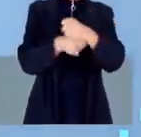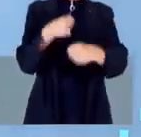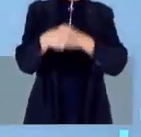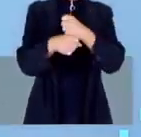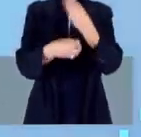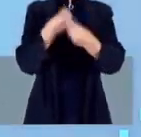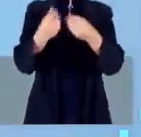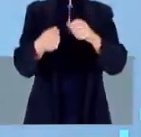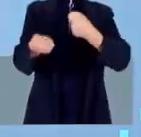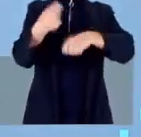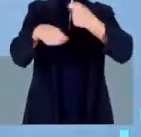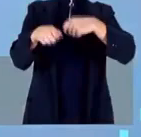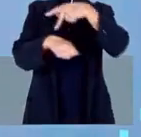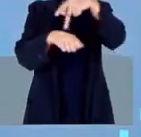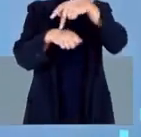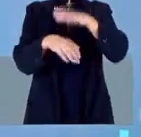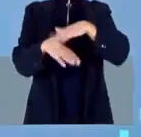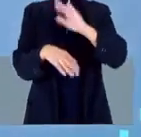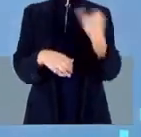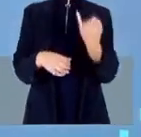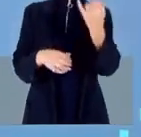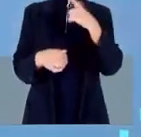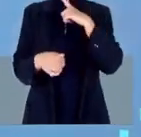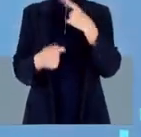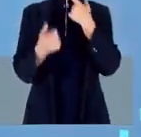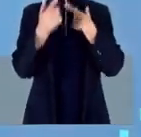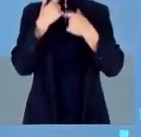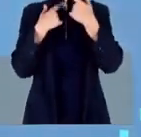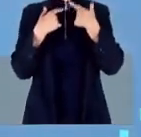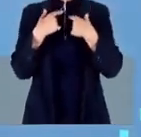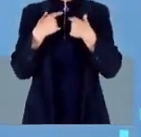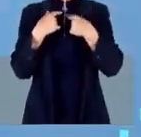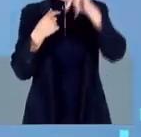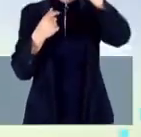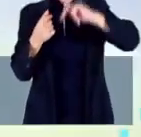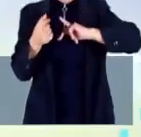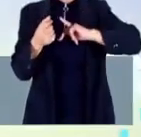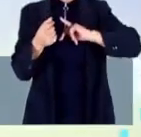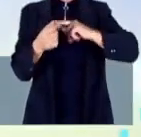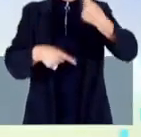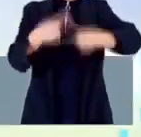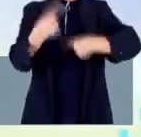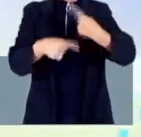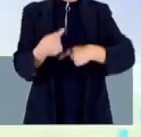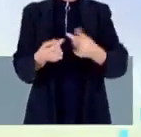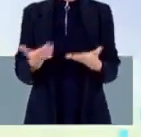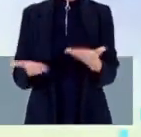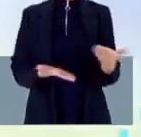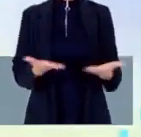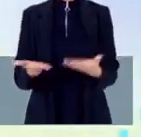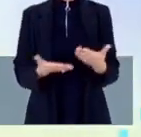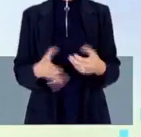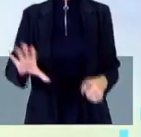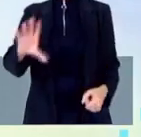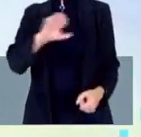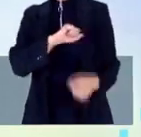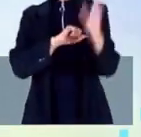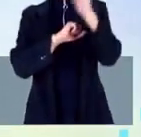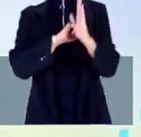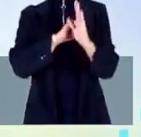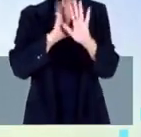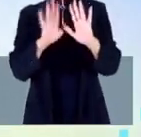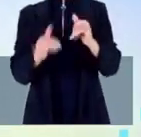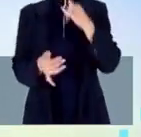administra um país e mais do que importante do que isso tem vontade vontade política de servir amo meu brasil e